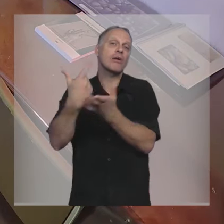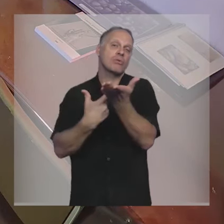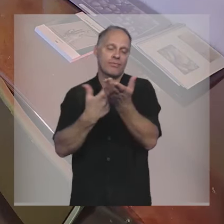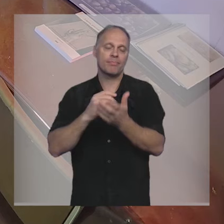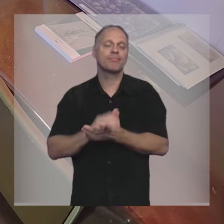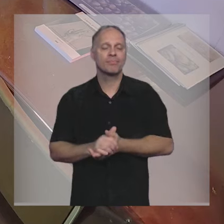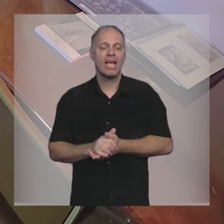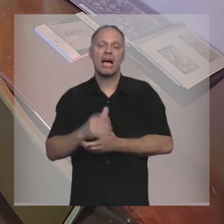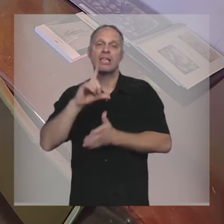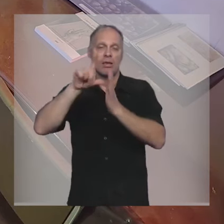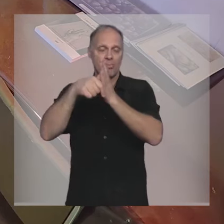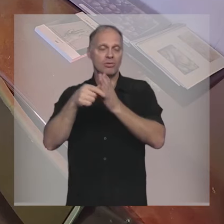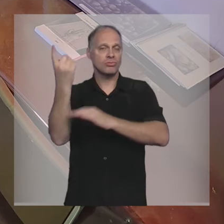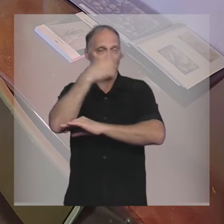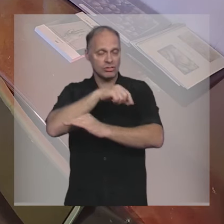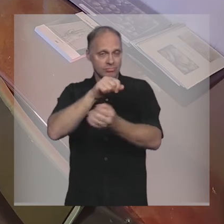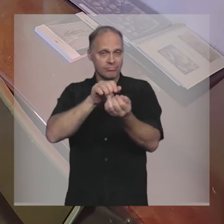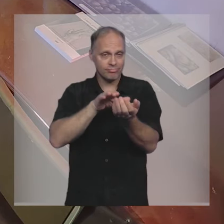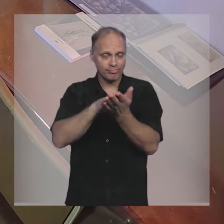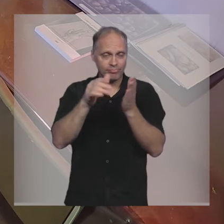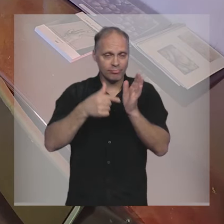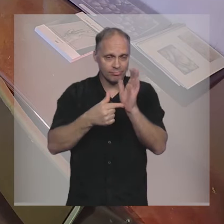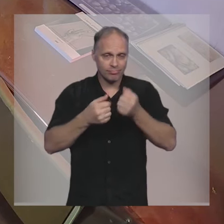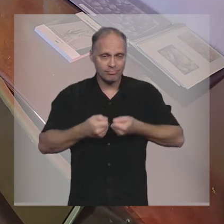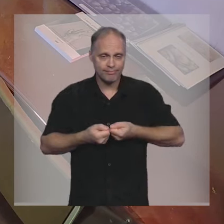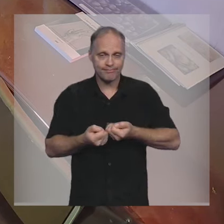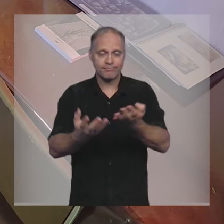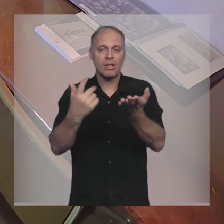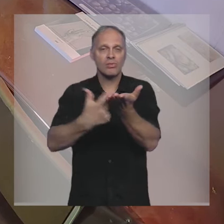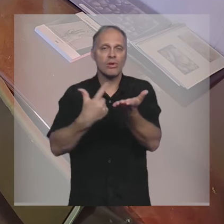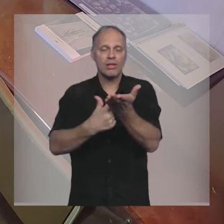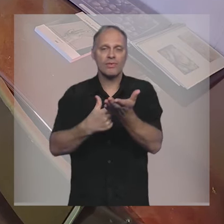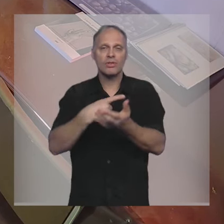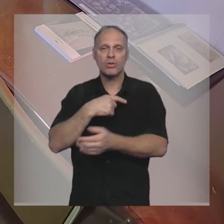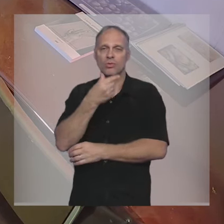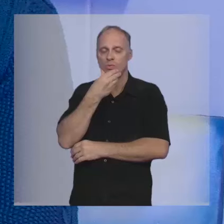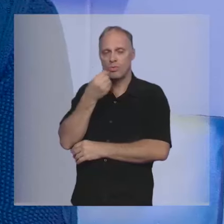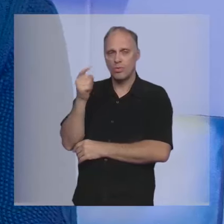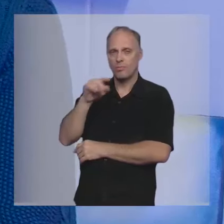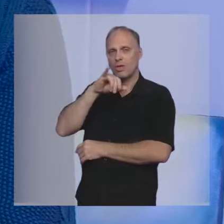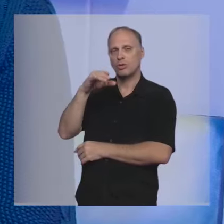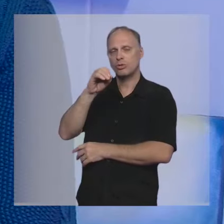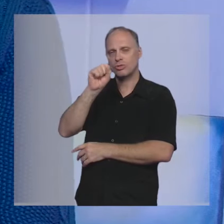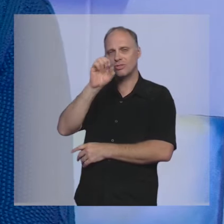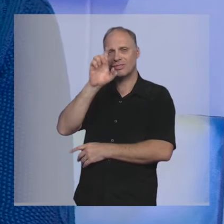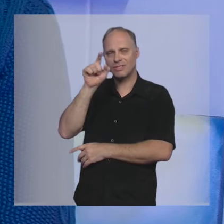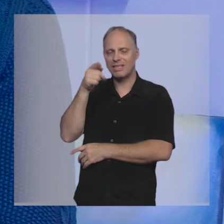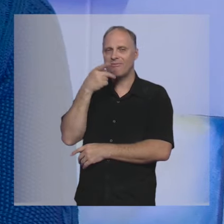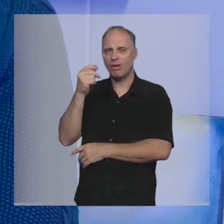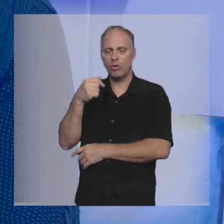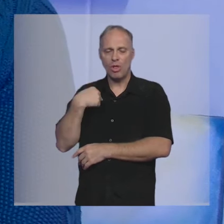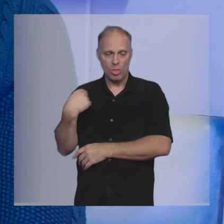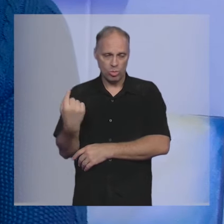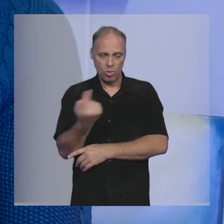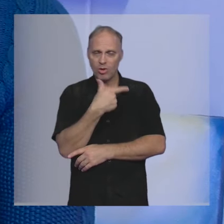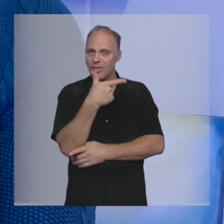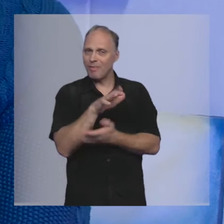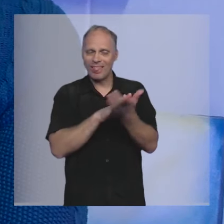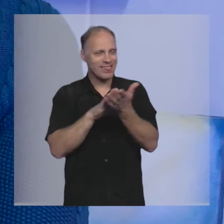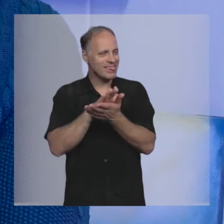Bem, aí no dia do lançamento desse livro, o Dr. José Eggers disse para mim: nós não temos